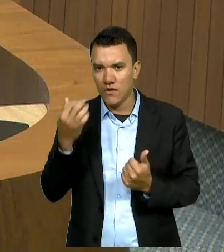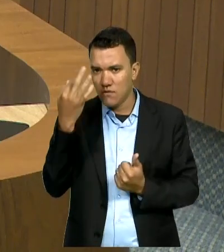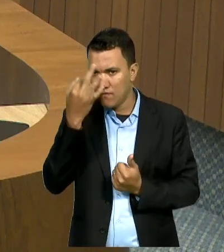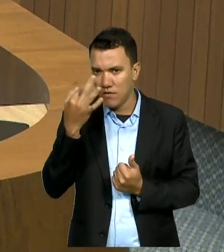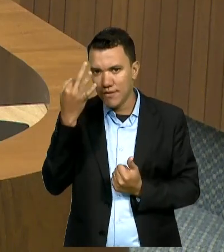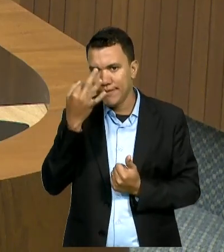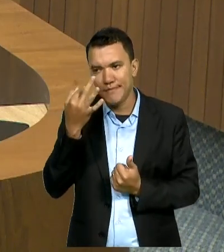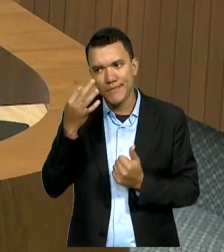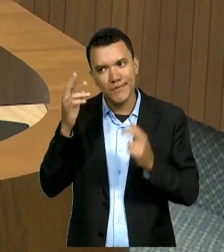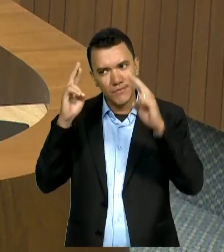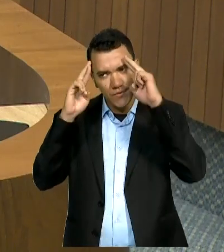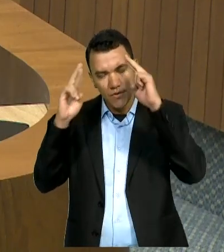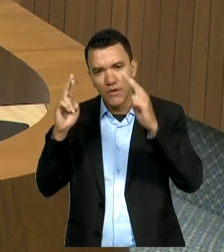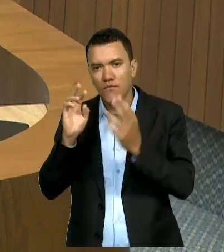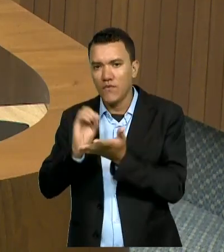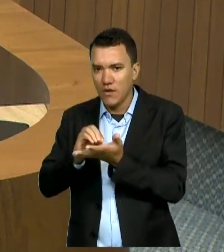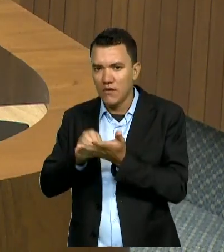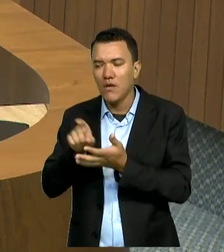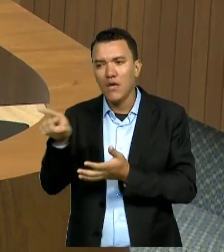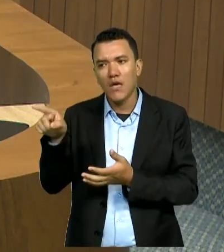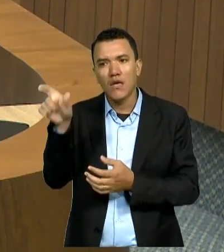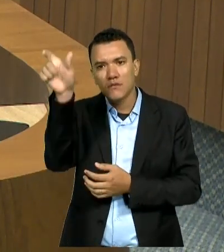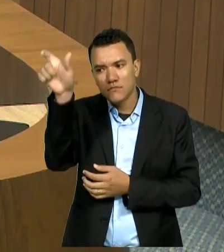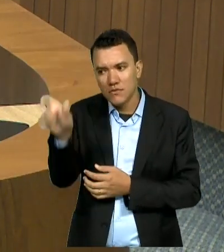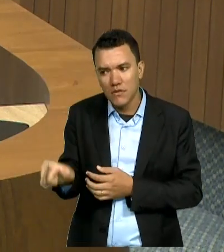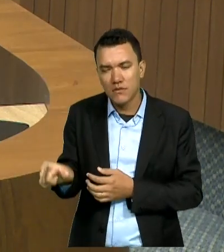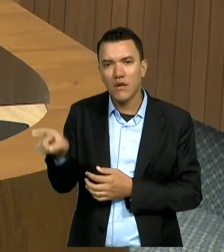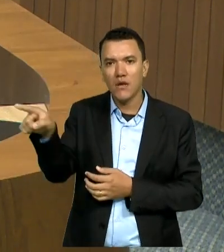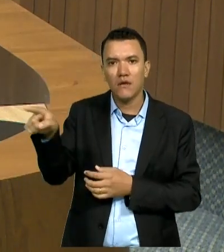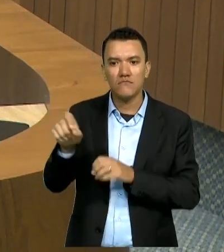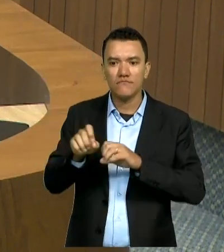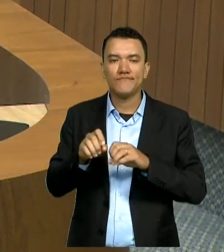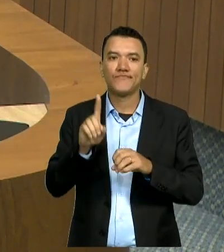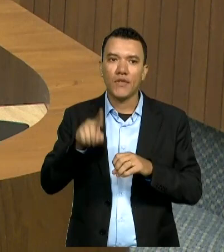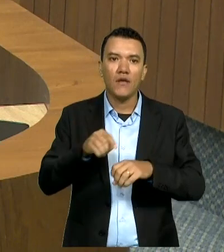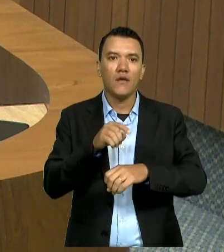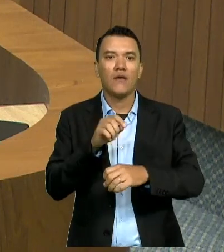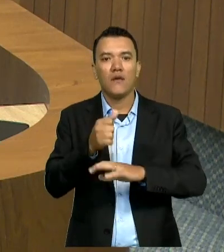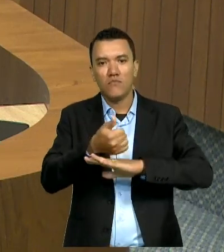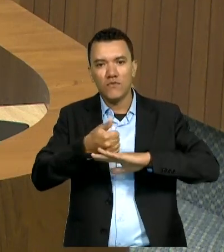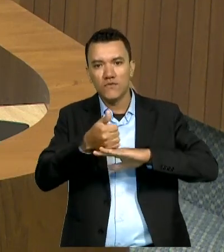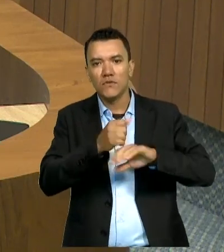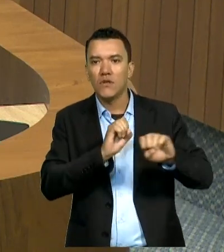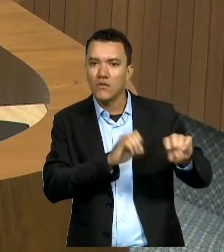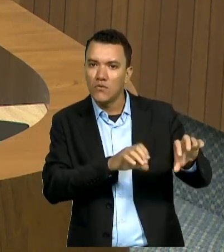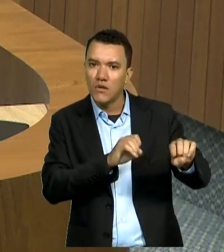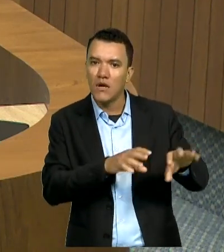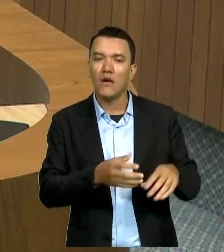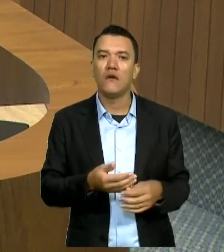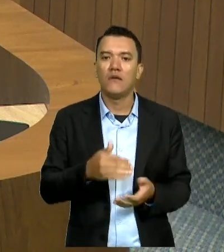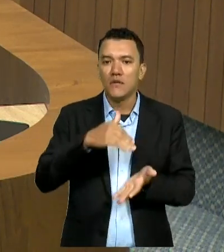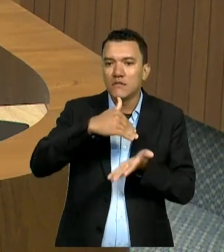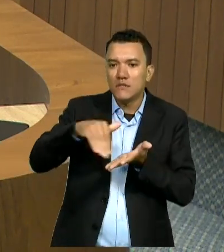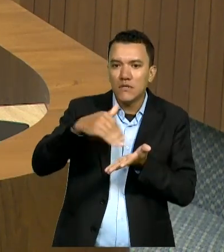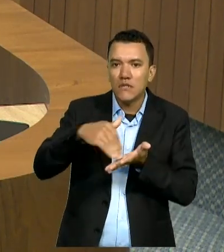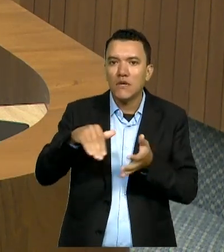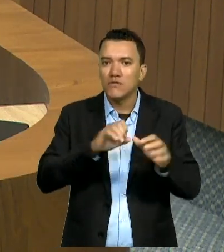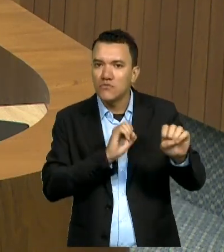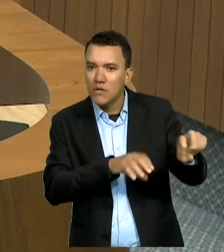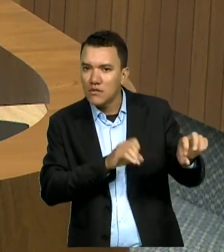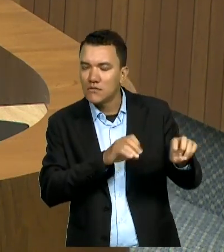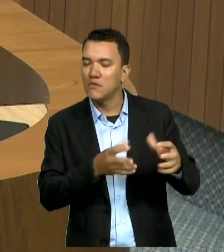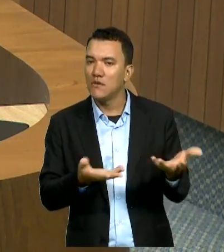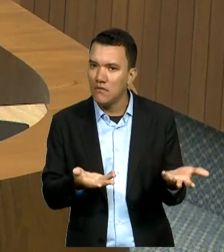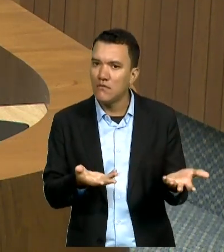ser humano que é o professor, o educador Felipe Camarão, vice-governador de Estado, secretário de Educação,